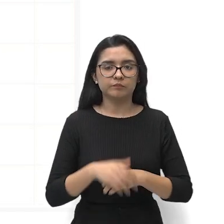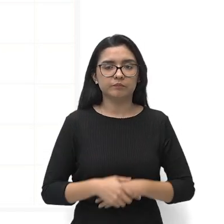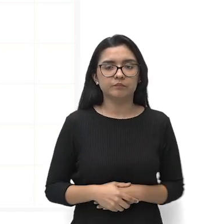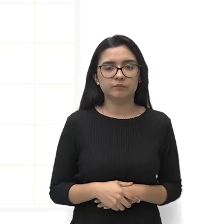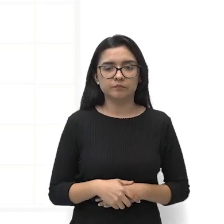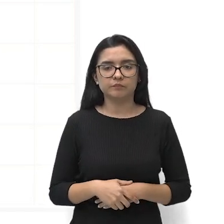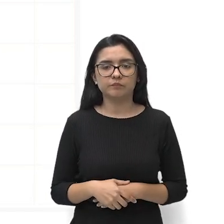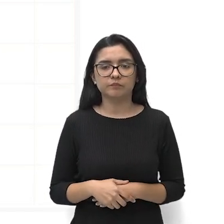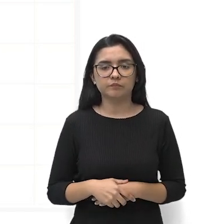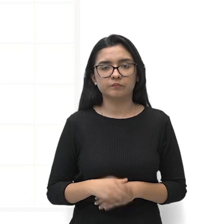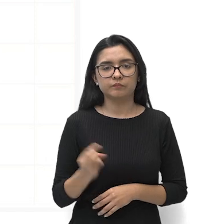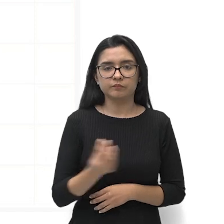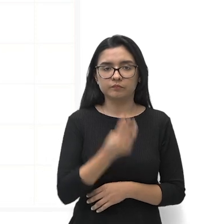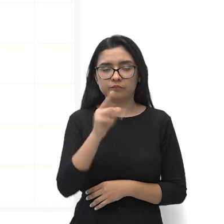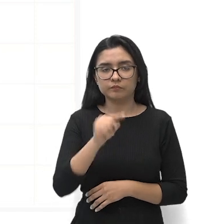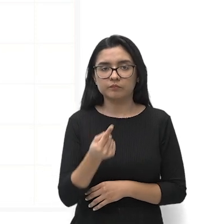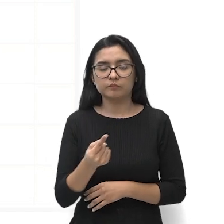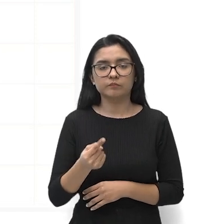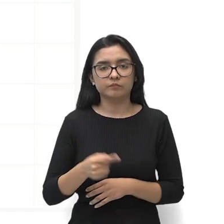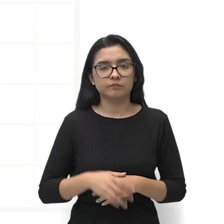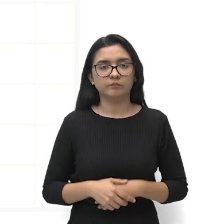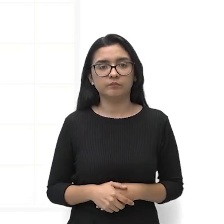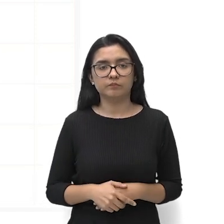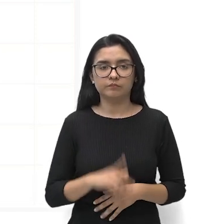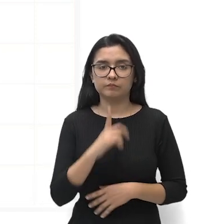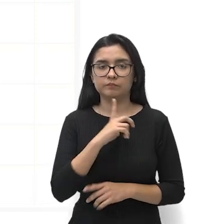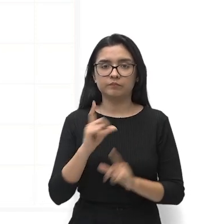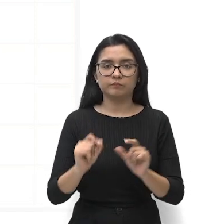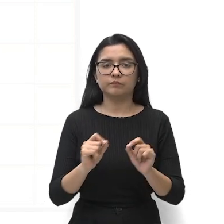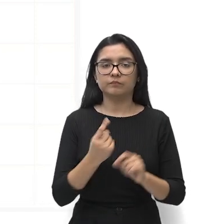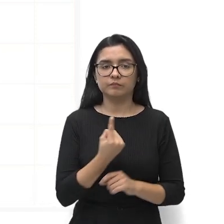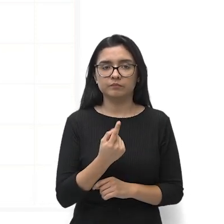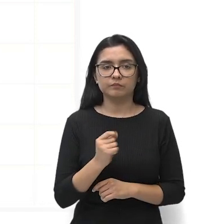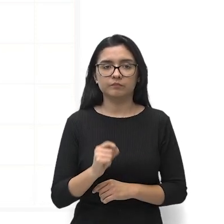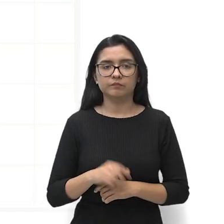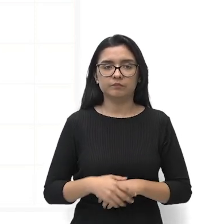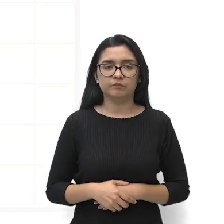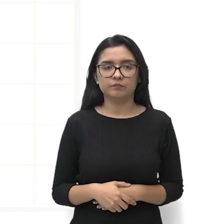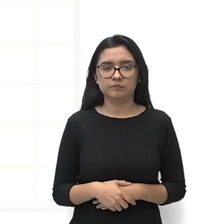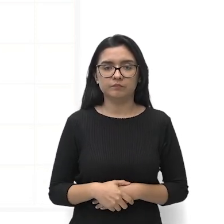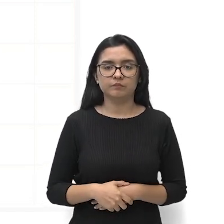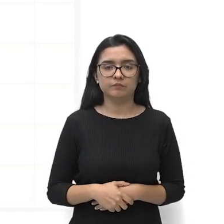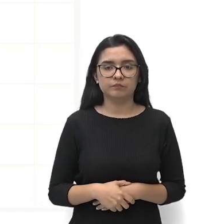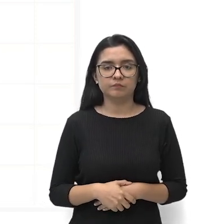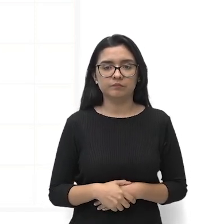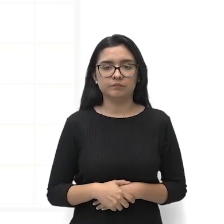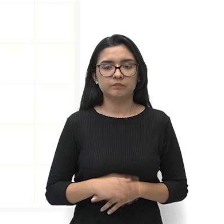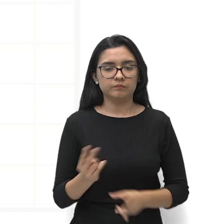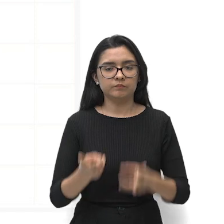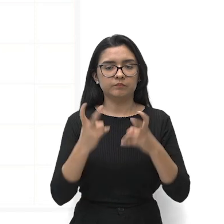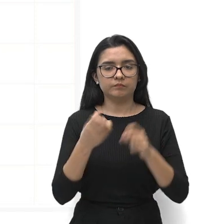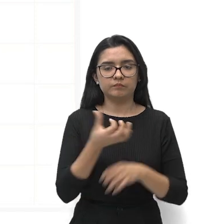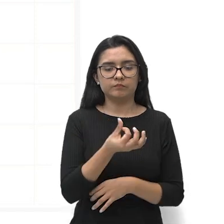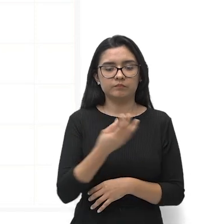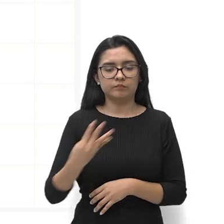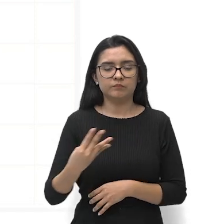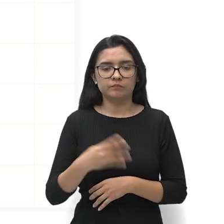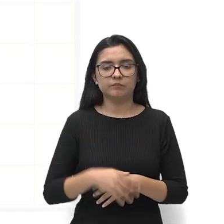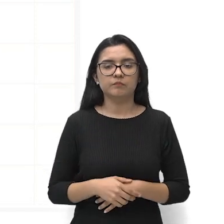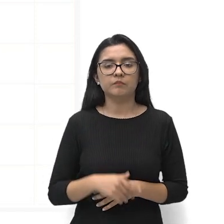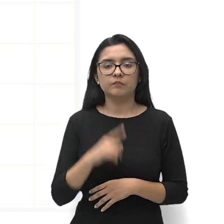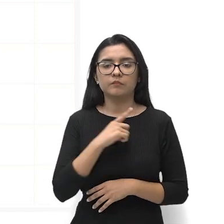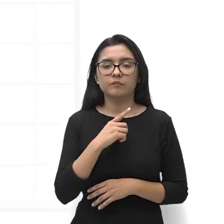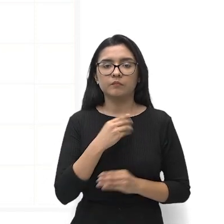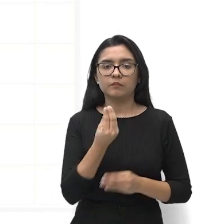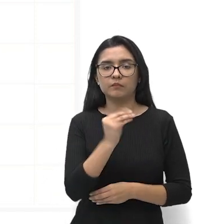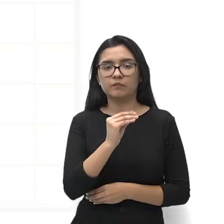3 casas. Então, nós vamos ter o quê? 1, 2, 3, ó. Está faltando uma,